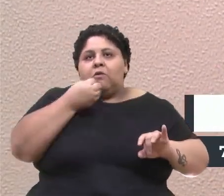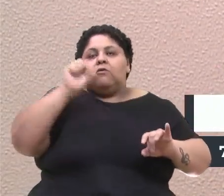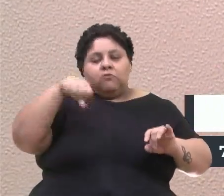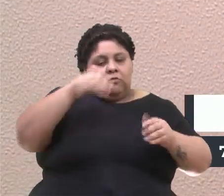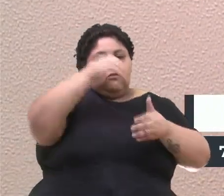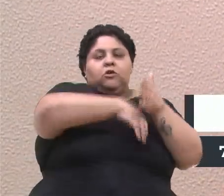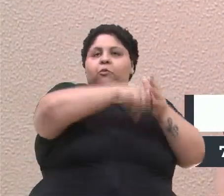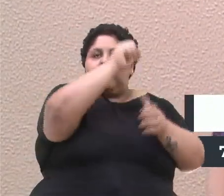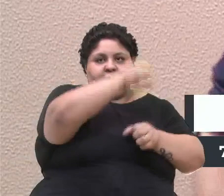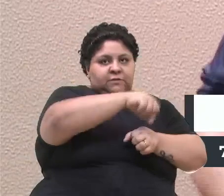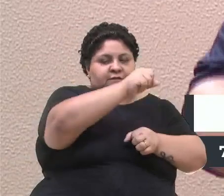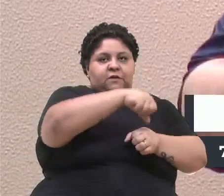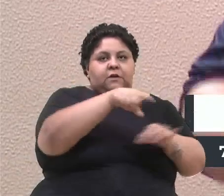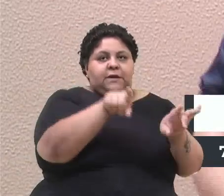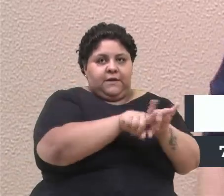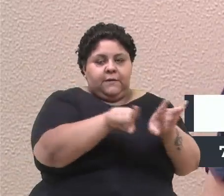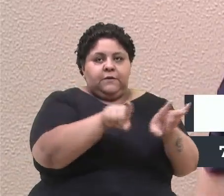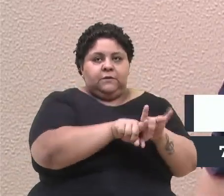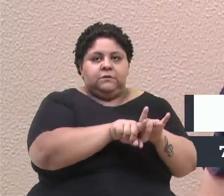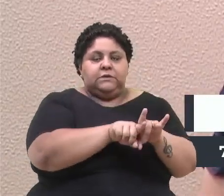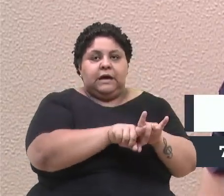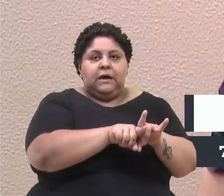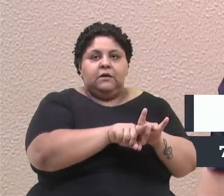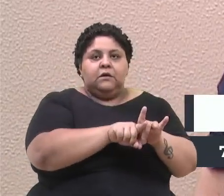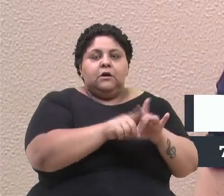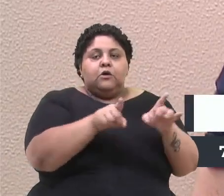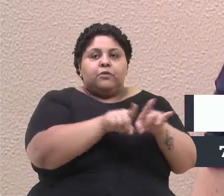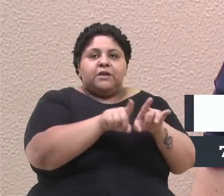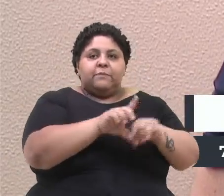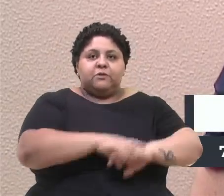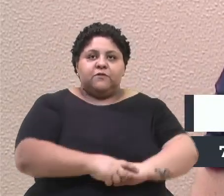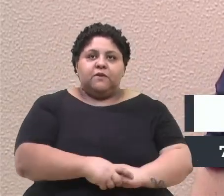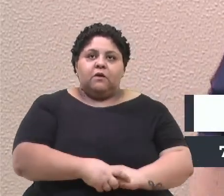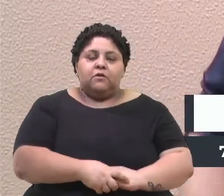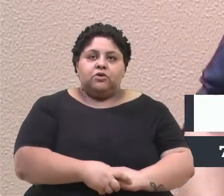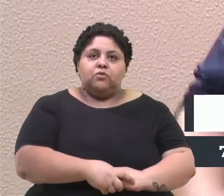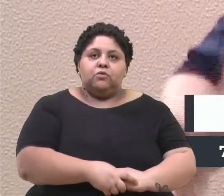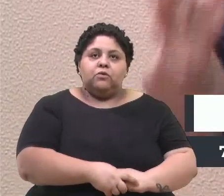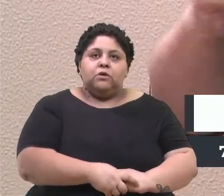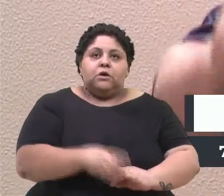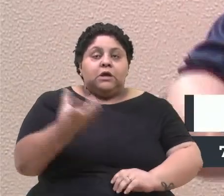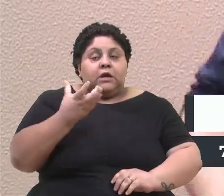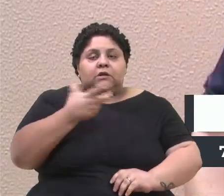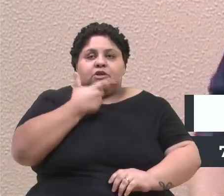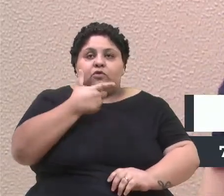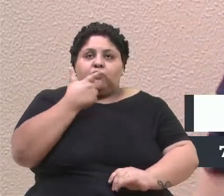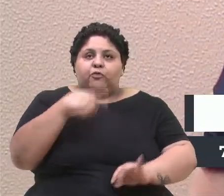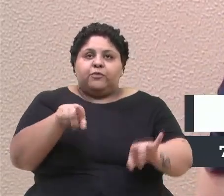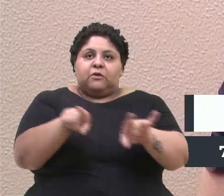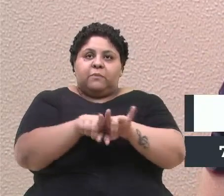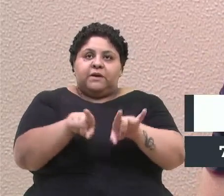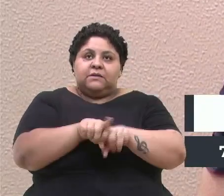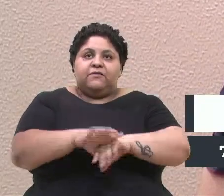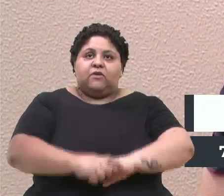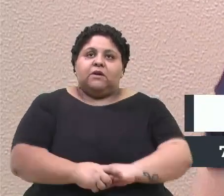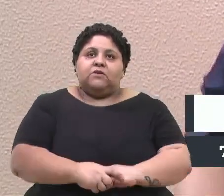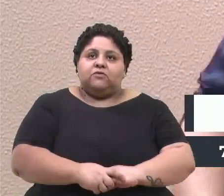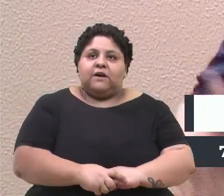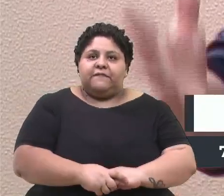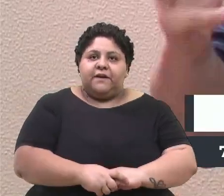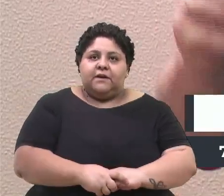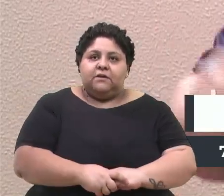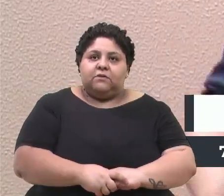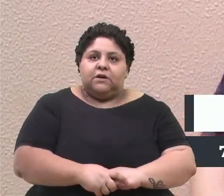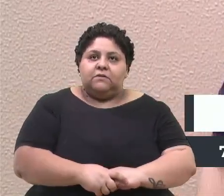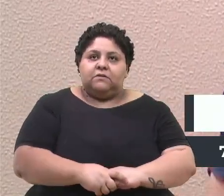favorável, mas infelizmente a gente vê... Olha, eu não quero dizer que 60%, 70% a gente não sabe o